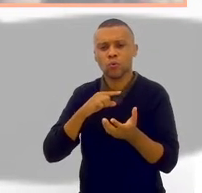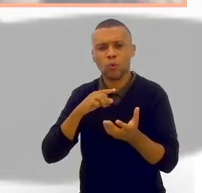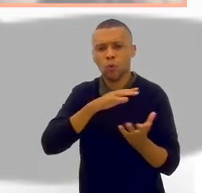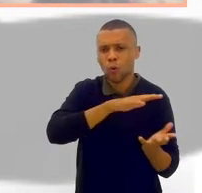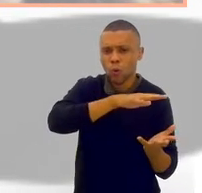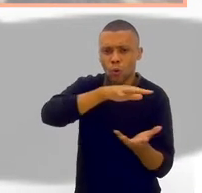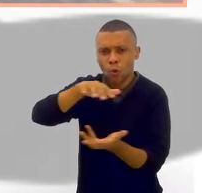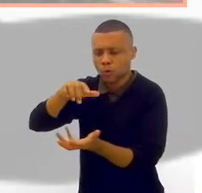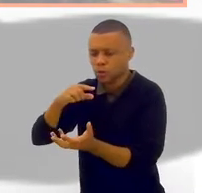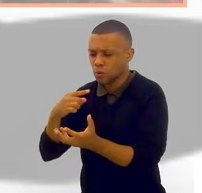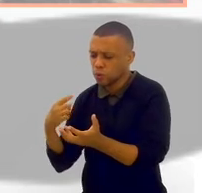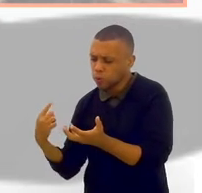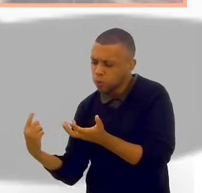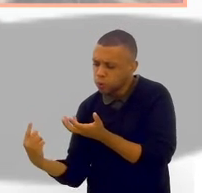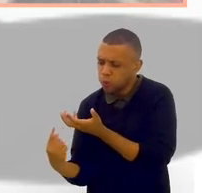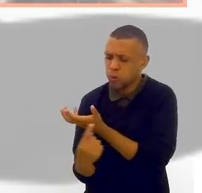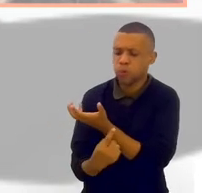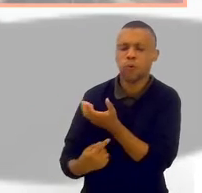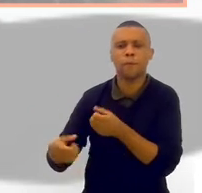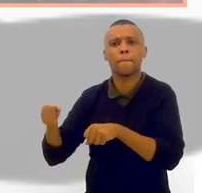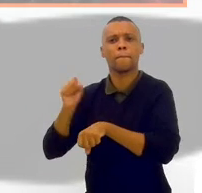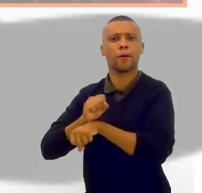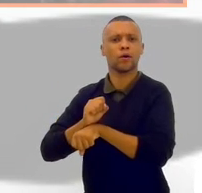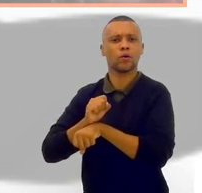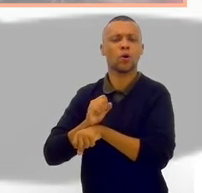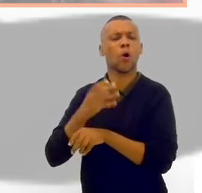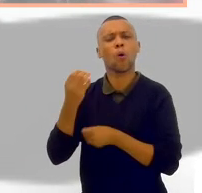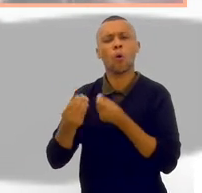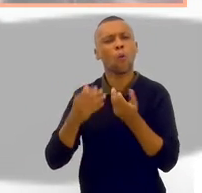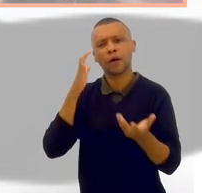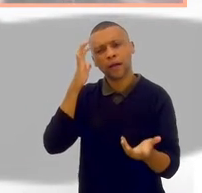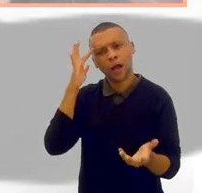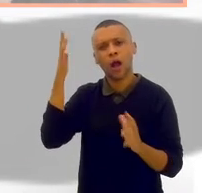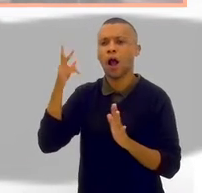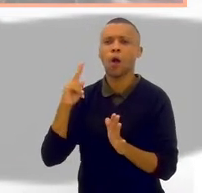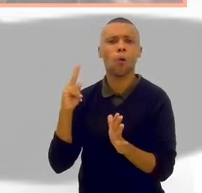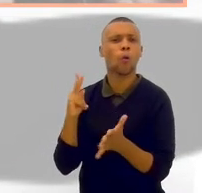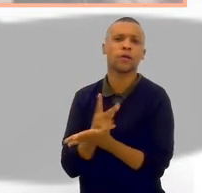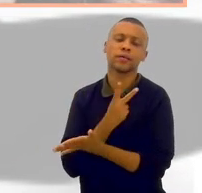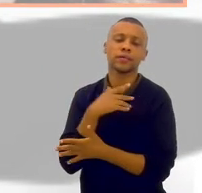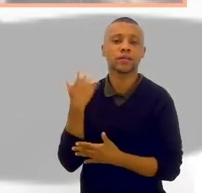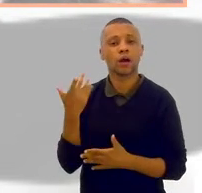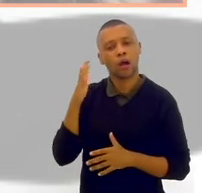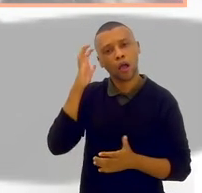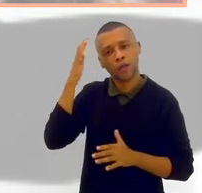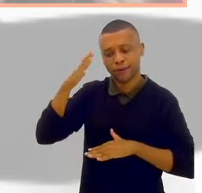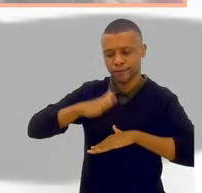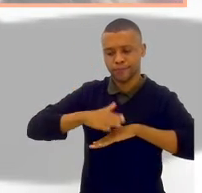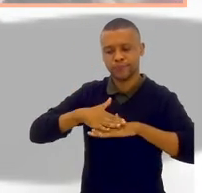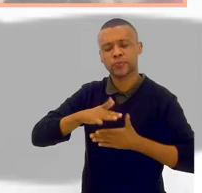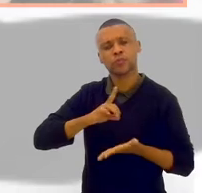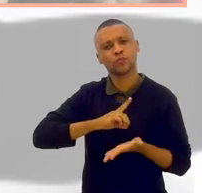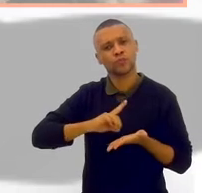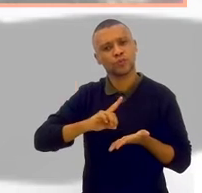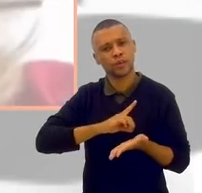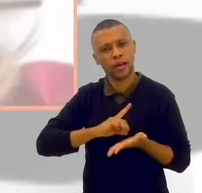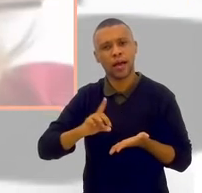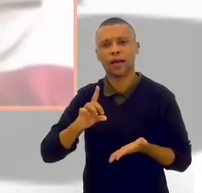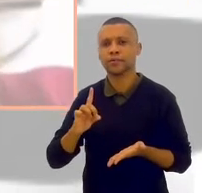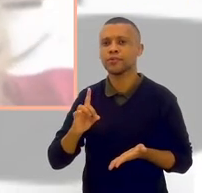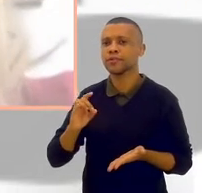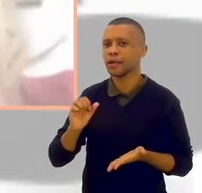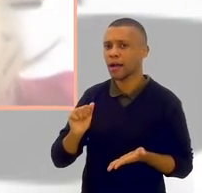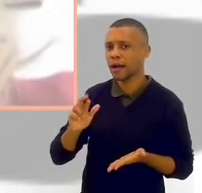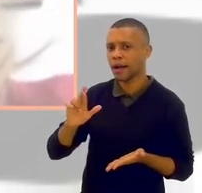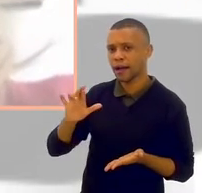que aconteceu, o que que as pessoas faziam, como que elas se viravam, né, o que acontecia. Então eu escrevi esse diário,